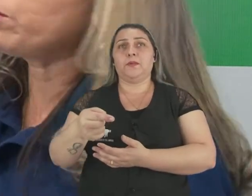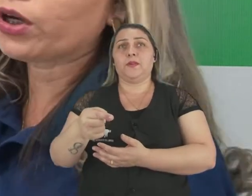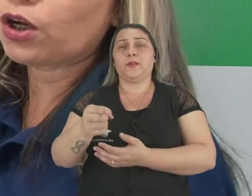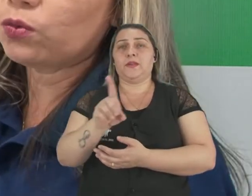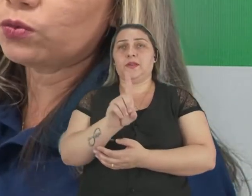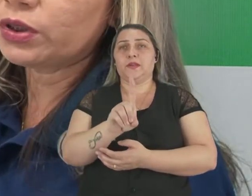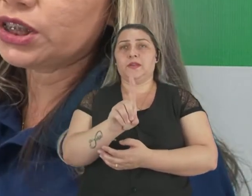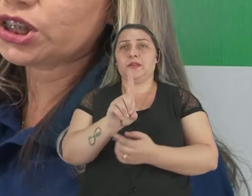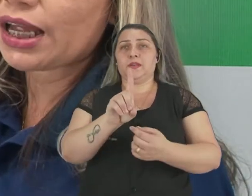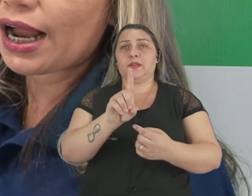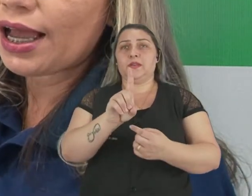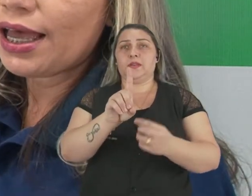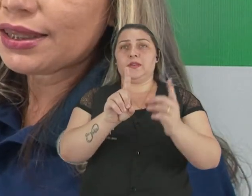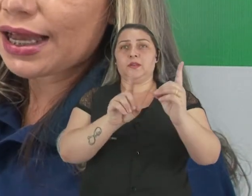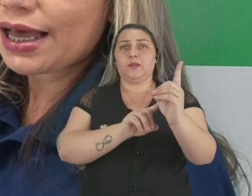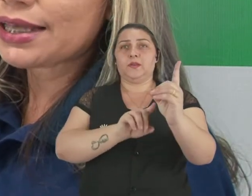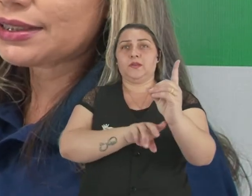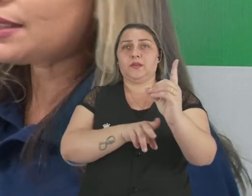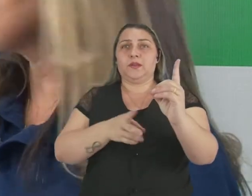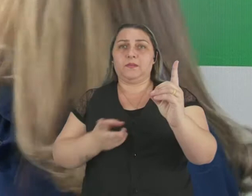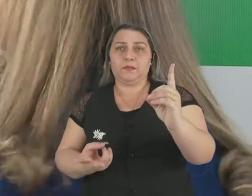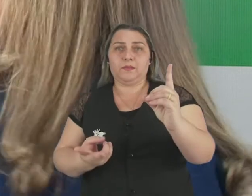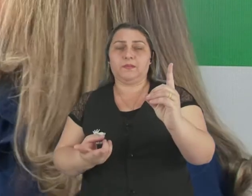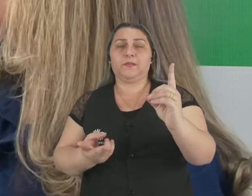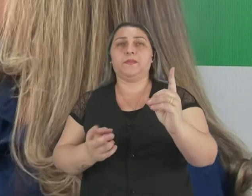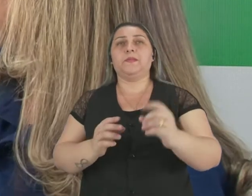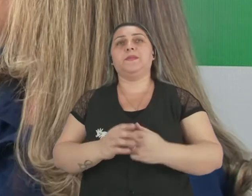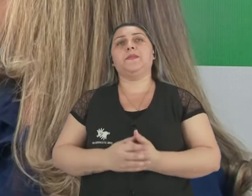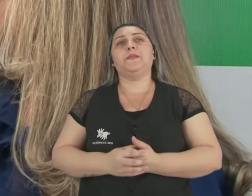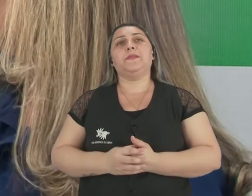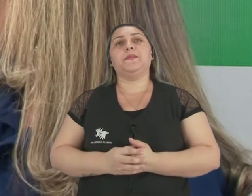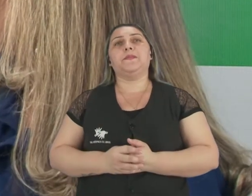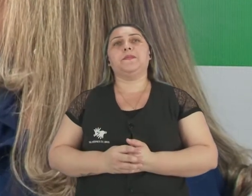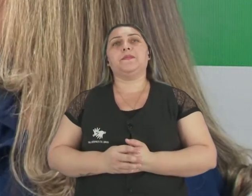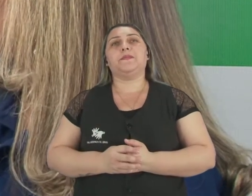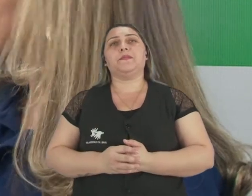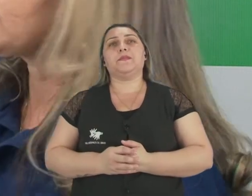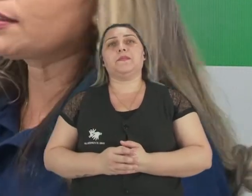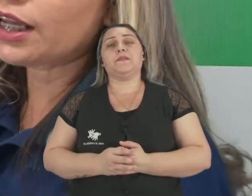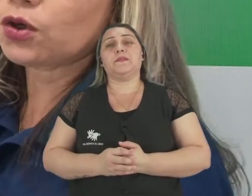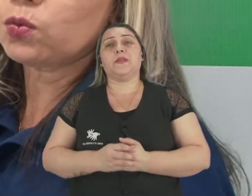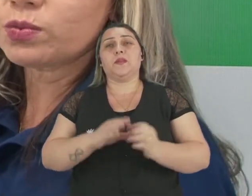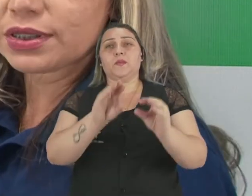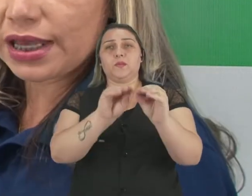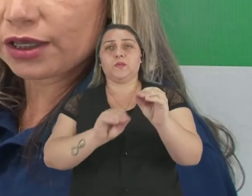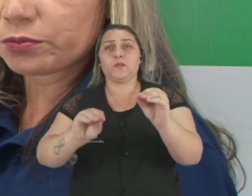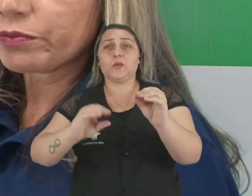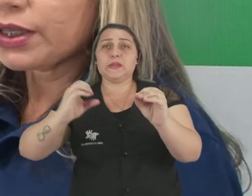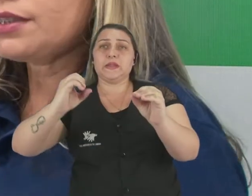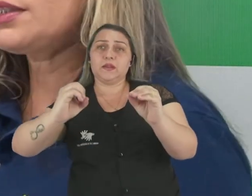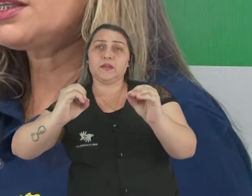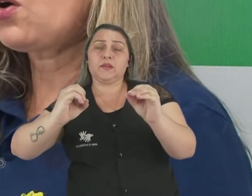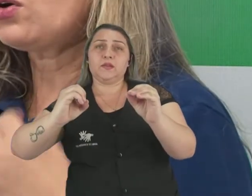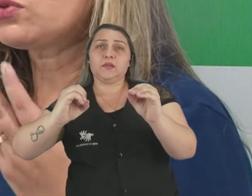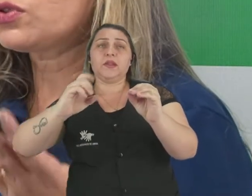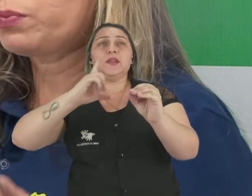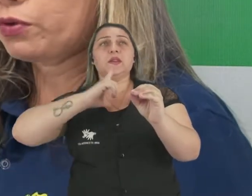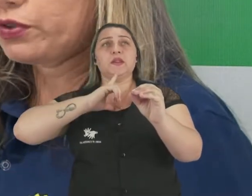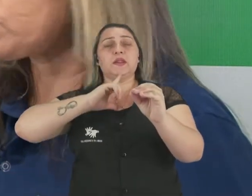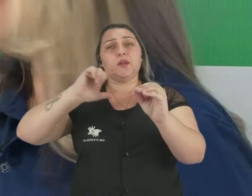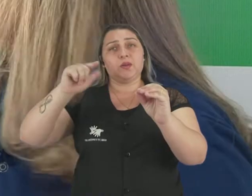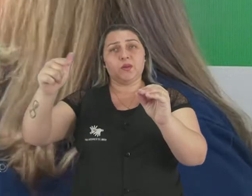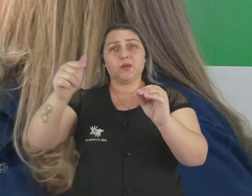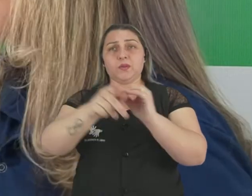dezena, né? Porque o 1 está na casa das dezenas. Então, aqui eu acrescentei um 0. Existem